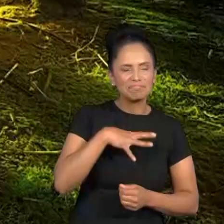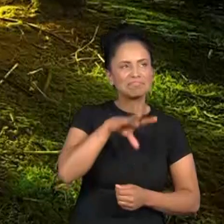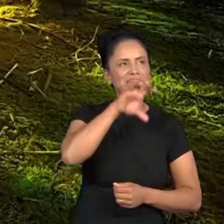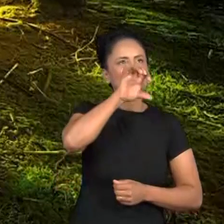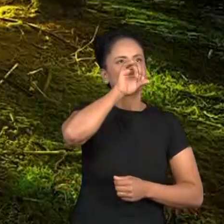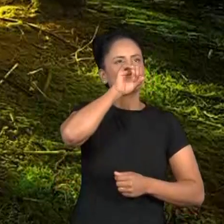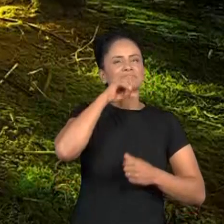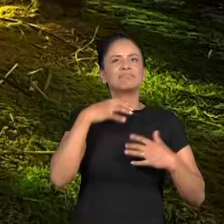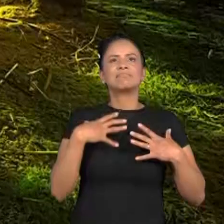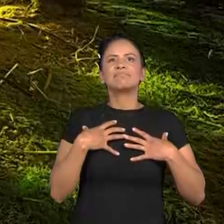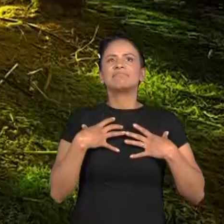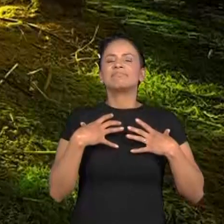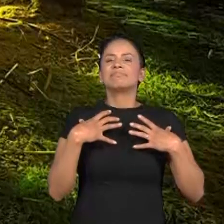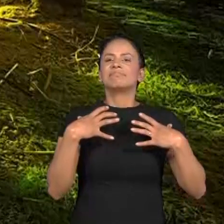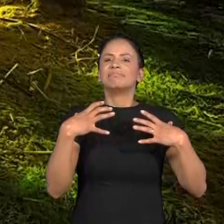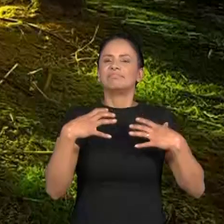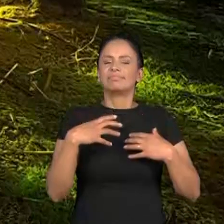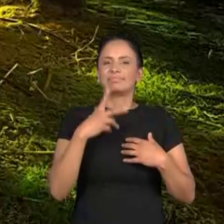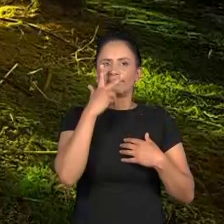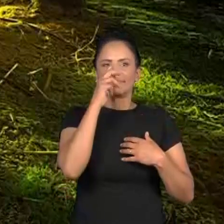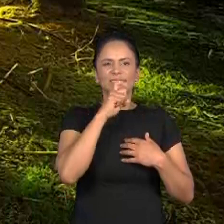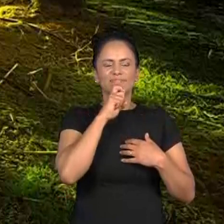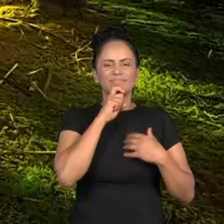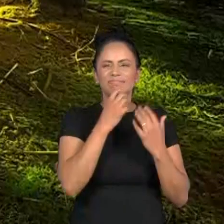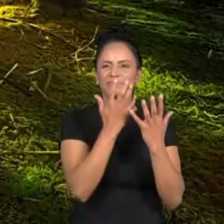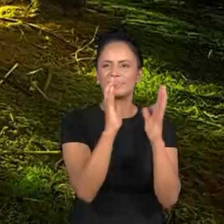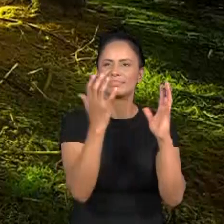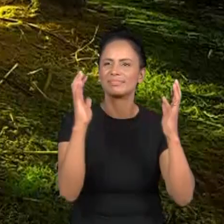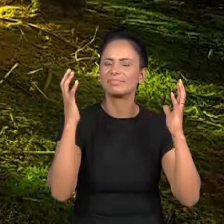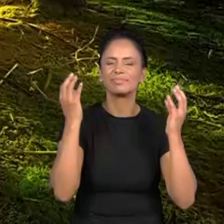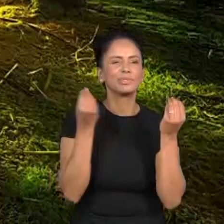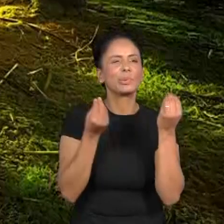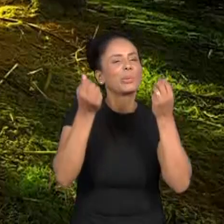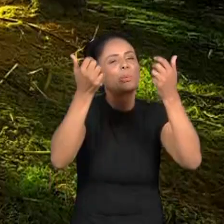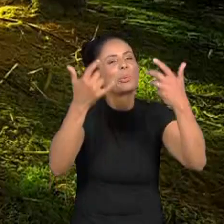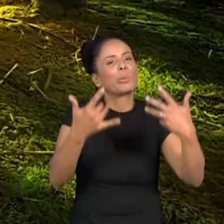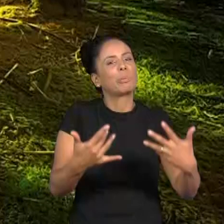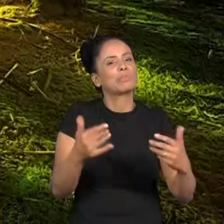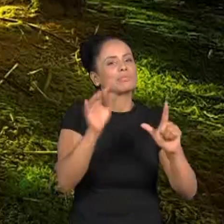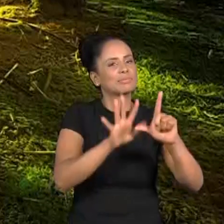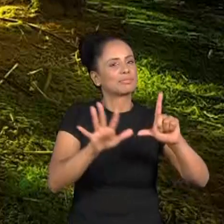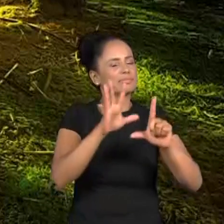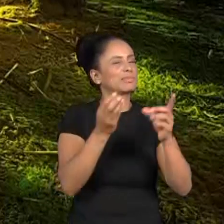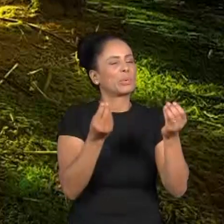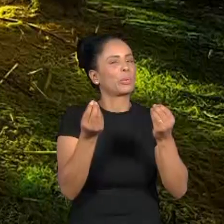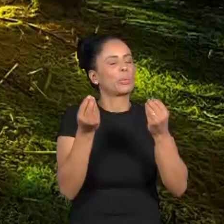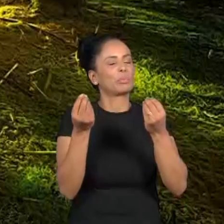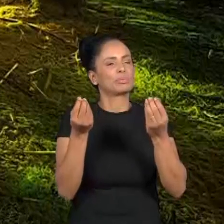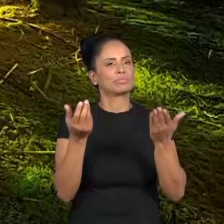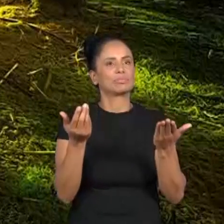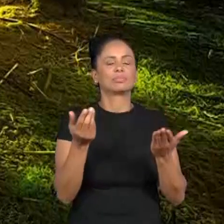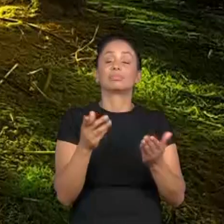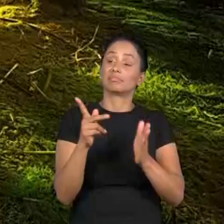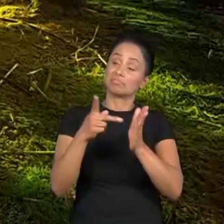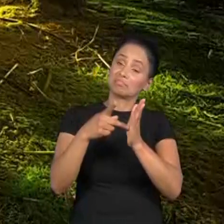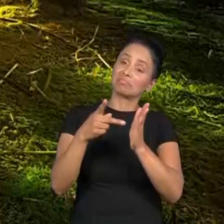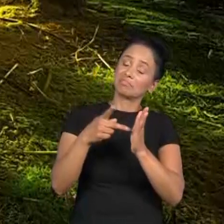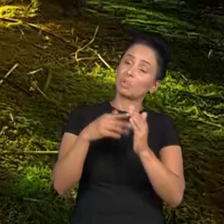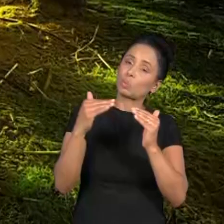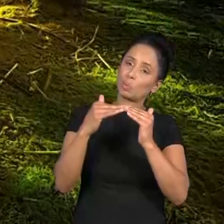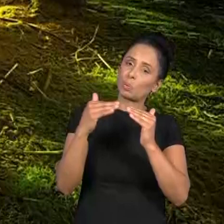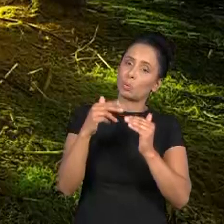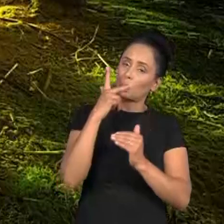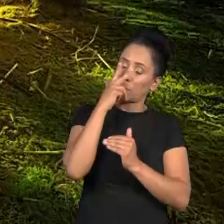Respirando bastante assim. E como você descreveria essa imagem, Pro? Igual você falou, a natureza, dá